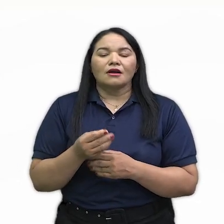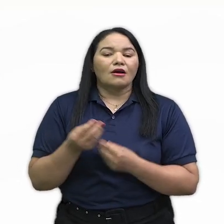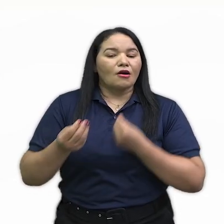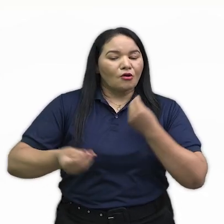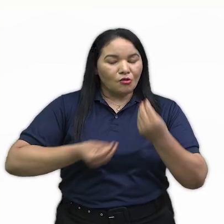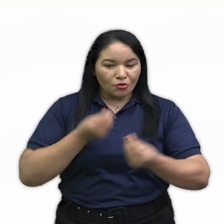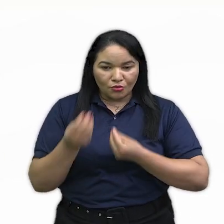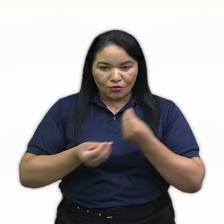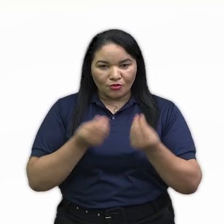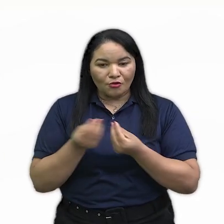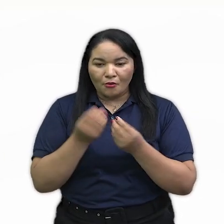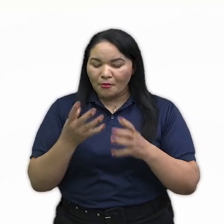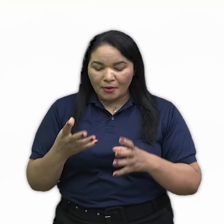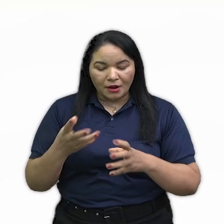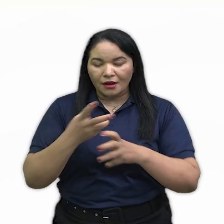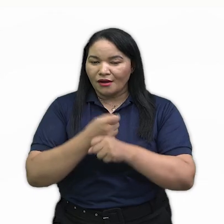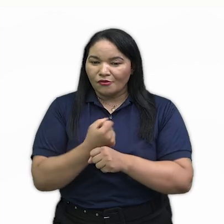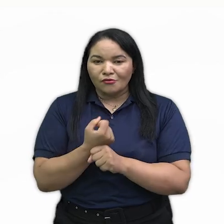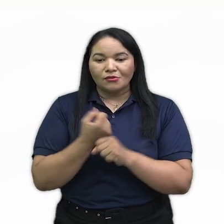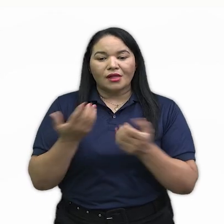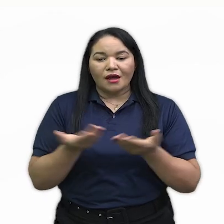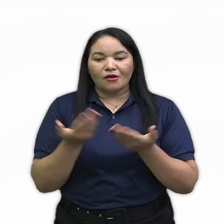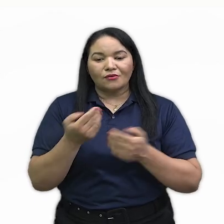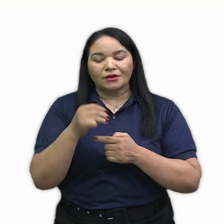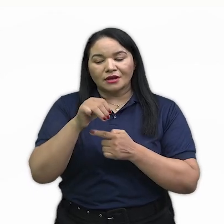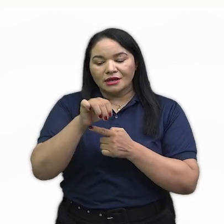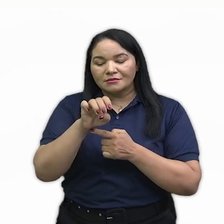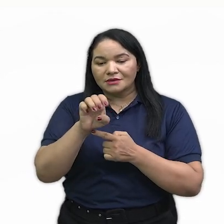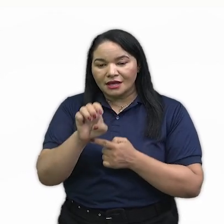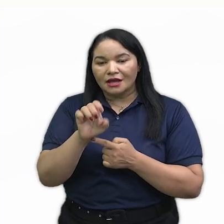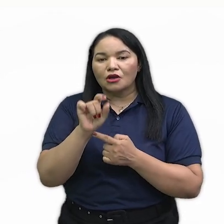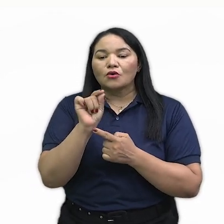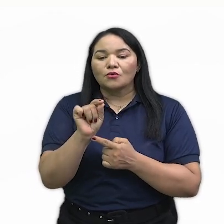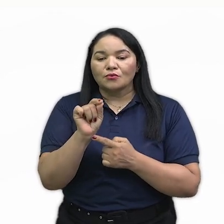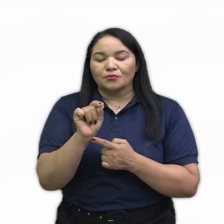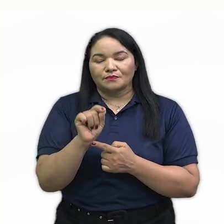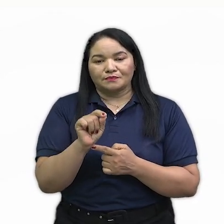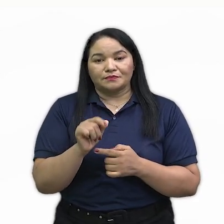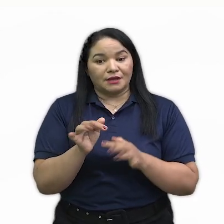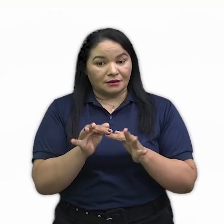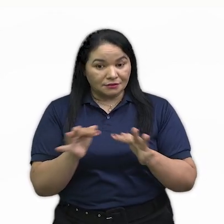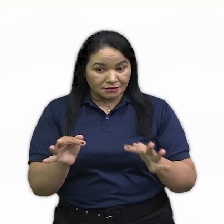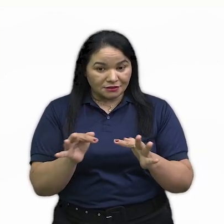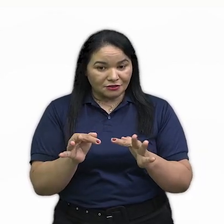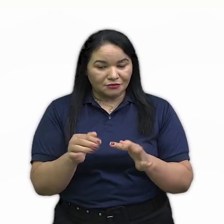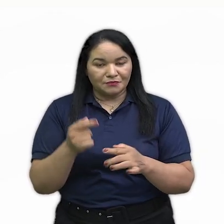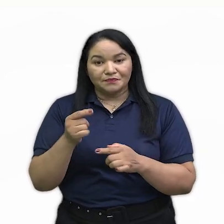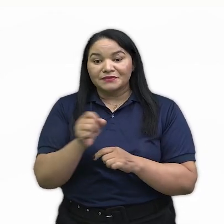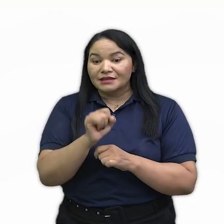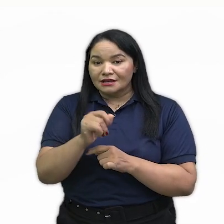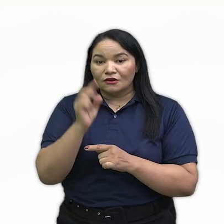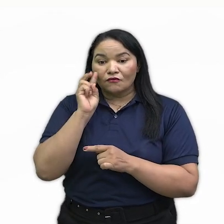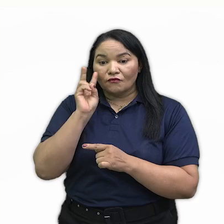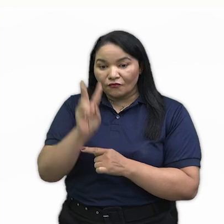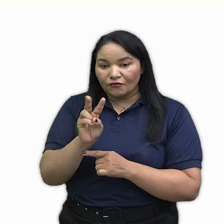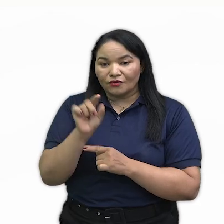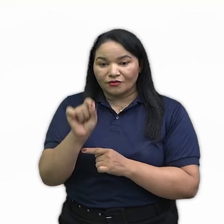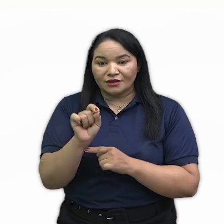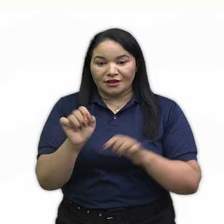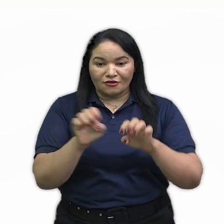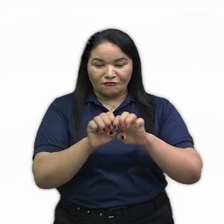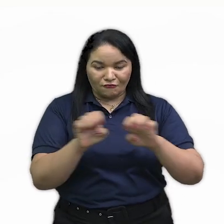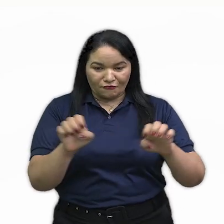é que a gente faz para calcular essa média? A média é simples, tá? Se você olhar aqui para